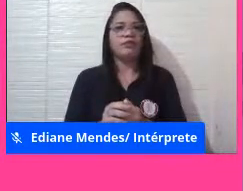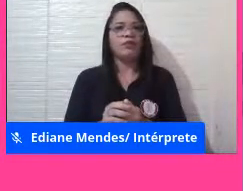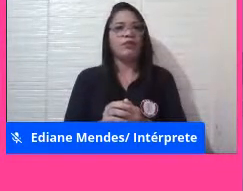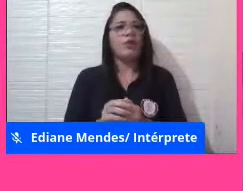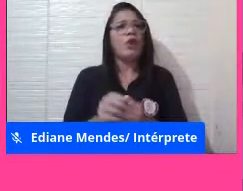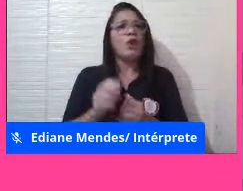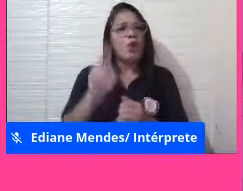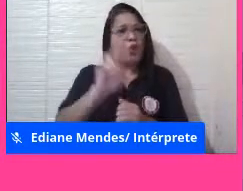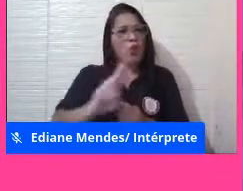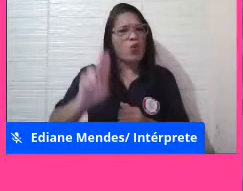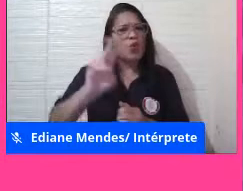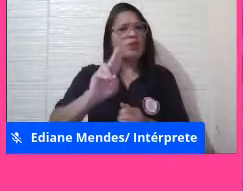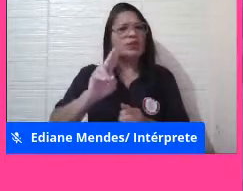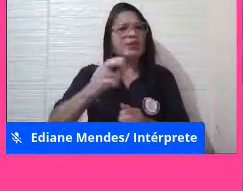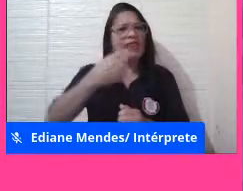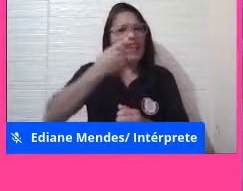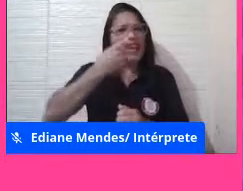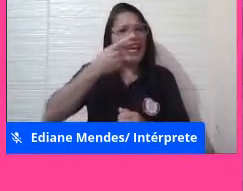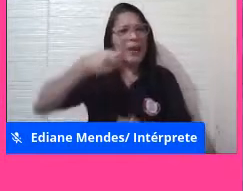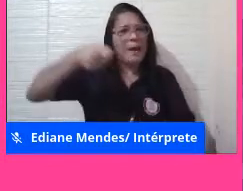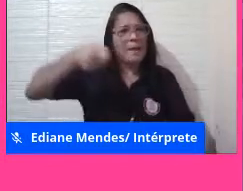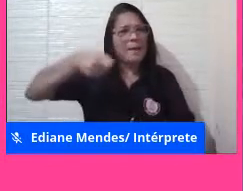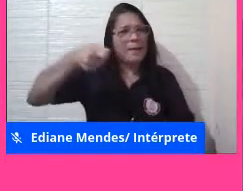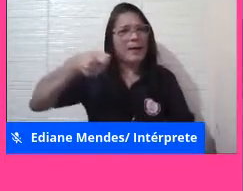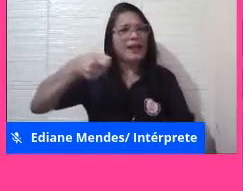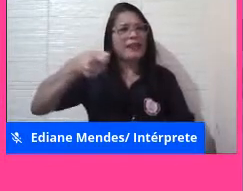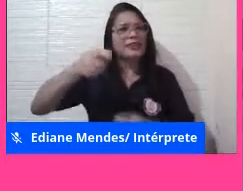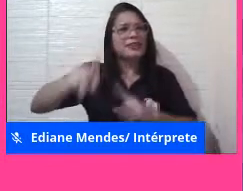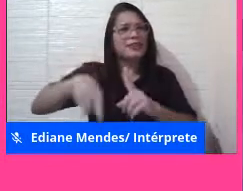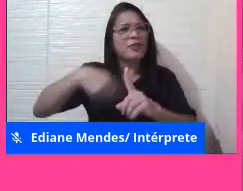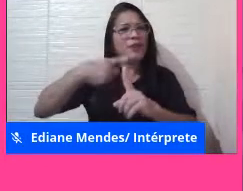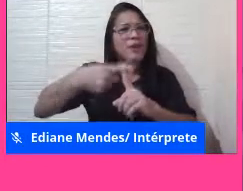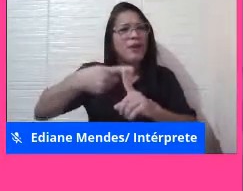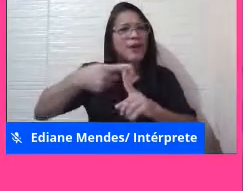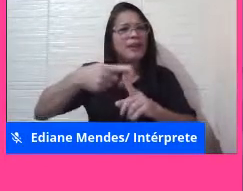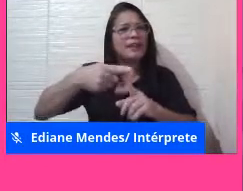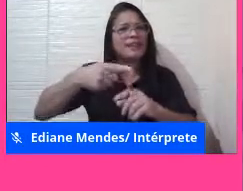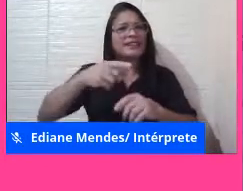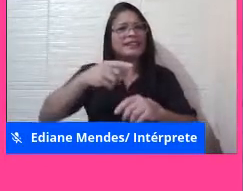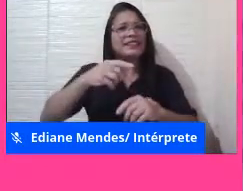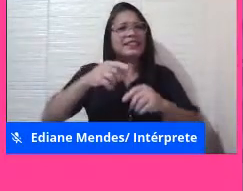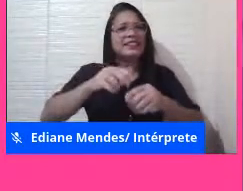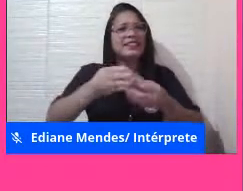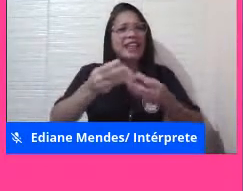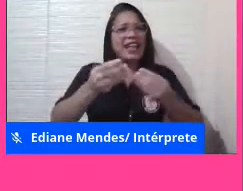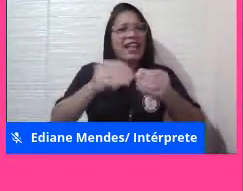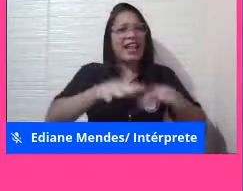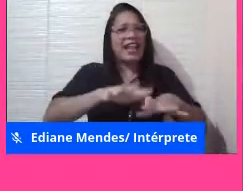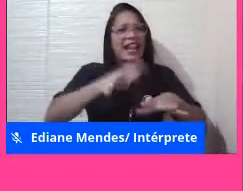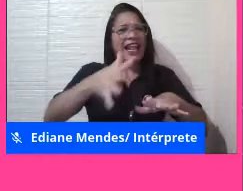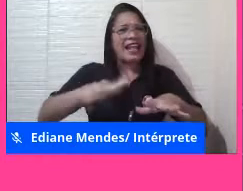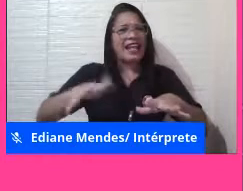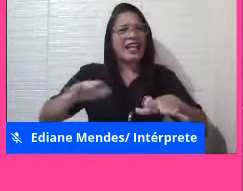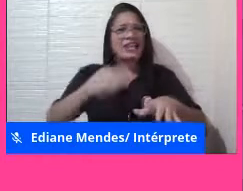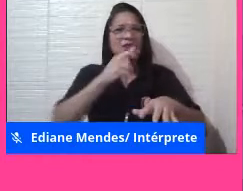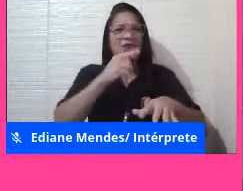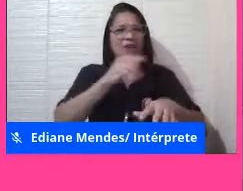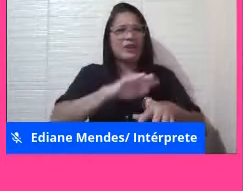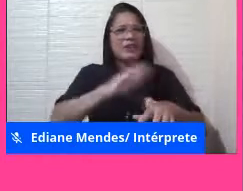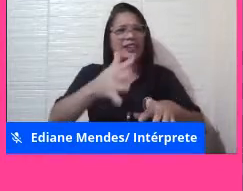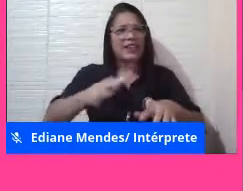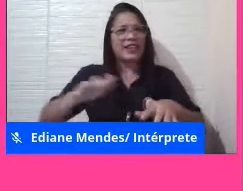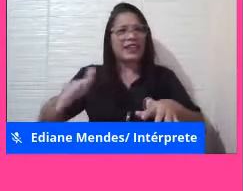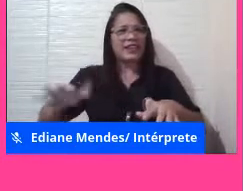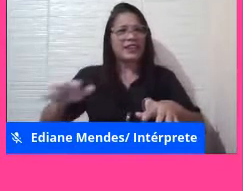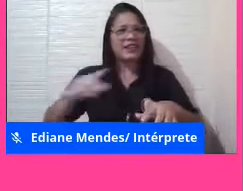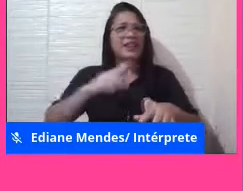um duro, a gente vai utilizar resinas, vai utilizar líquido, vai utilizar essas resinas. As resinas também, elas possuem